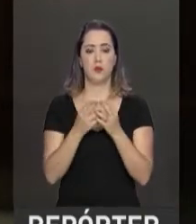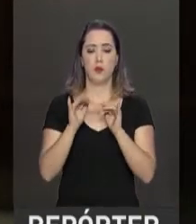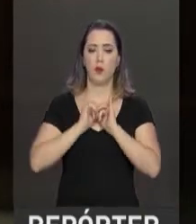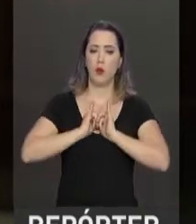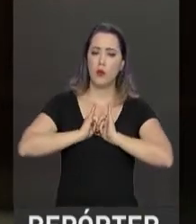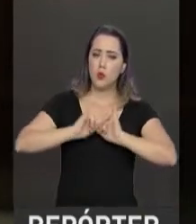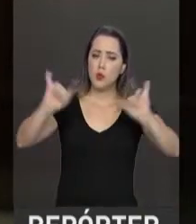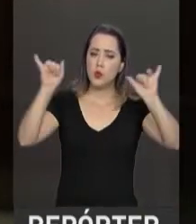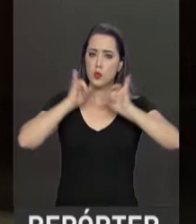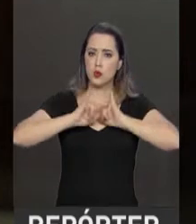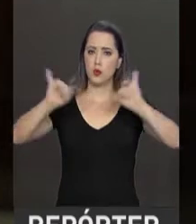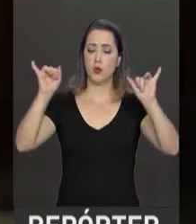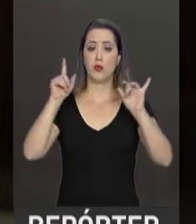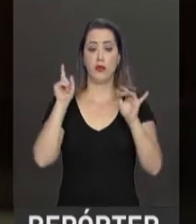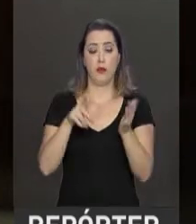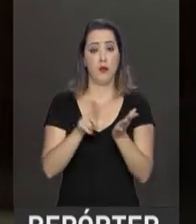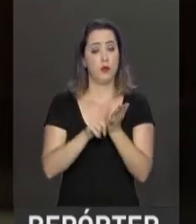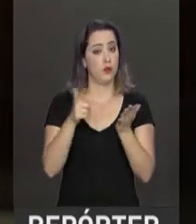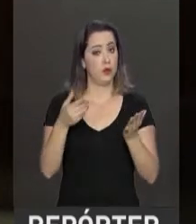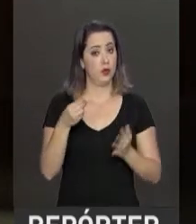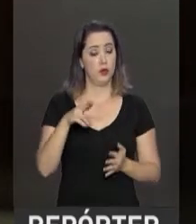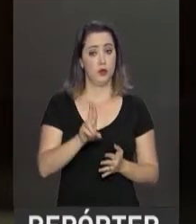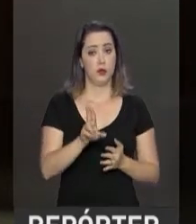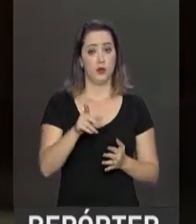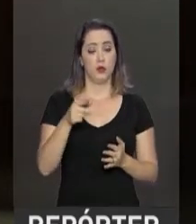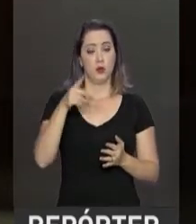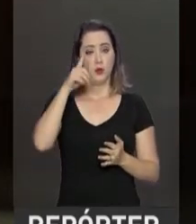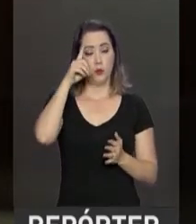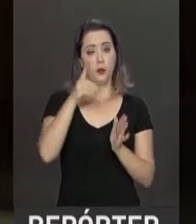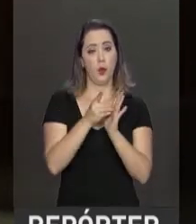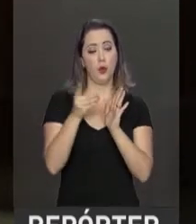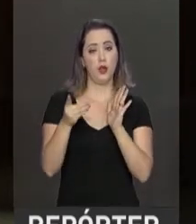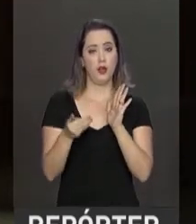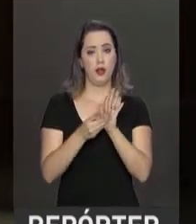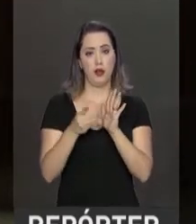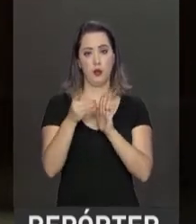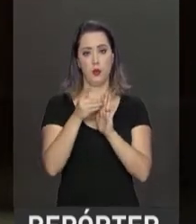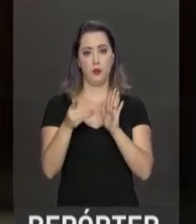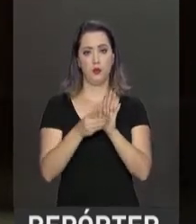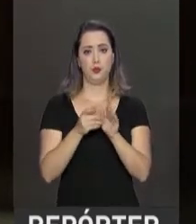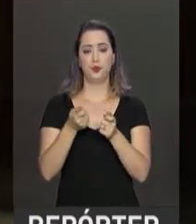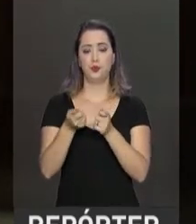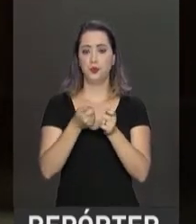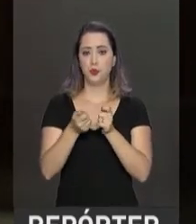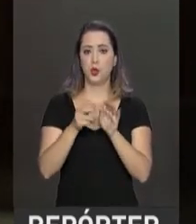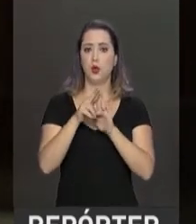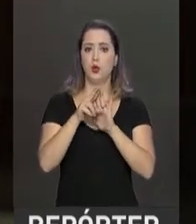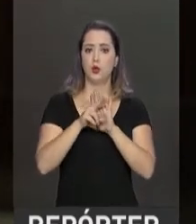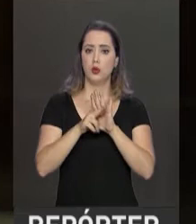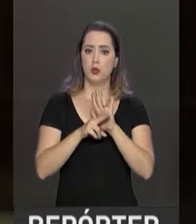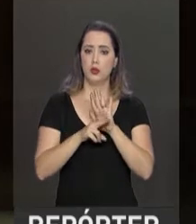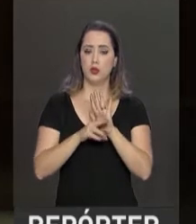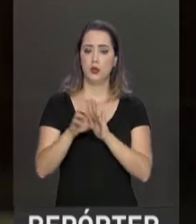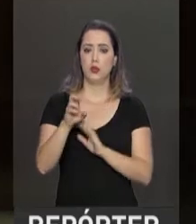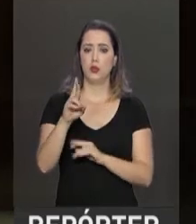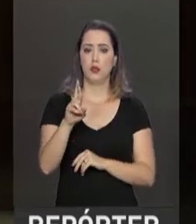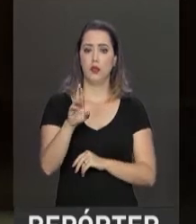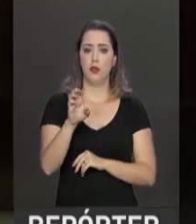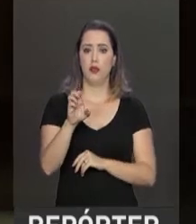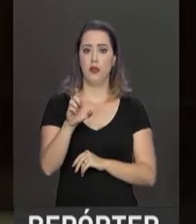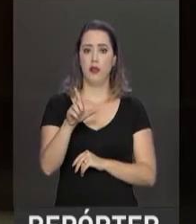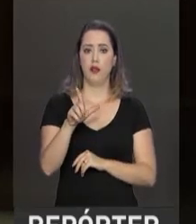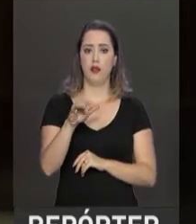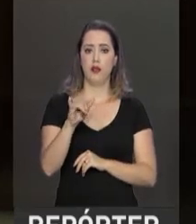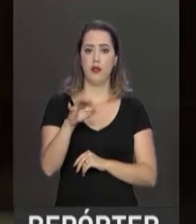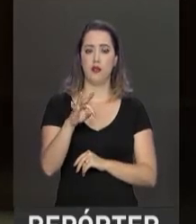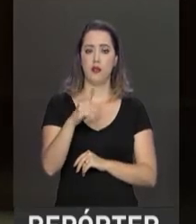anunciou que vai publicar nos próximos dias um decreto que regulamenta o processo de ressuscitação de concessões